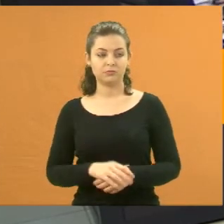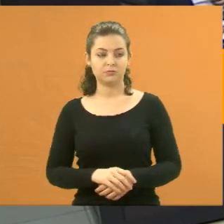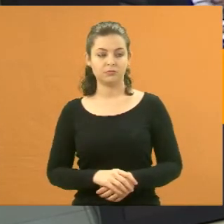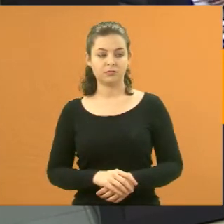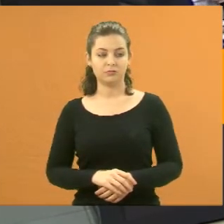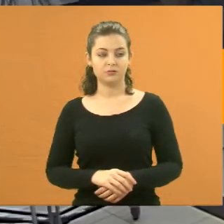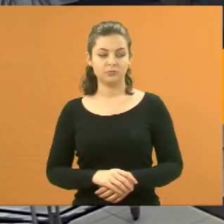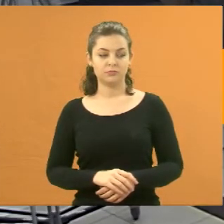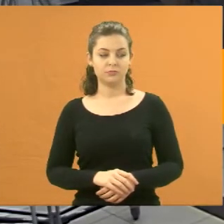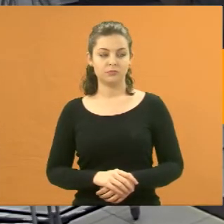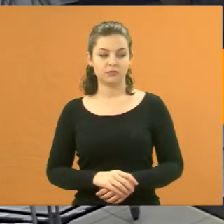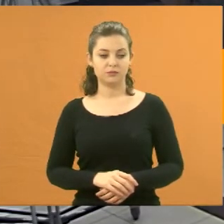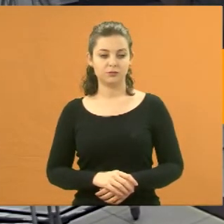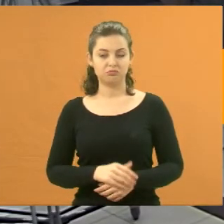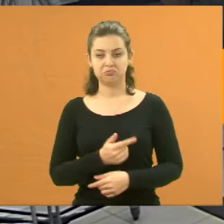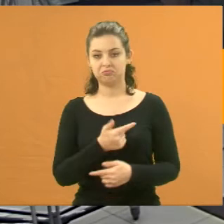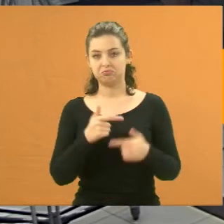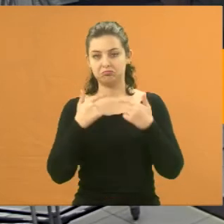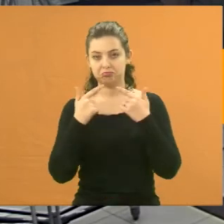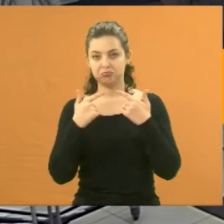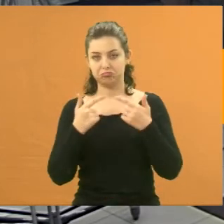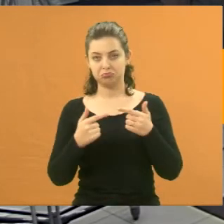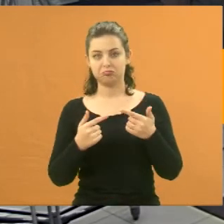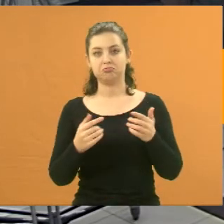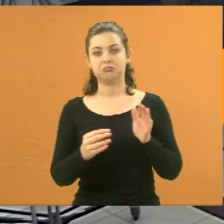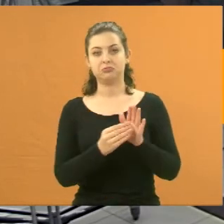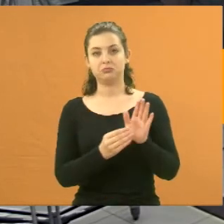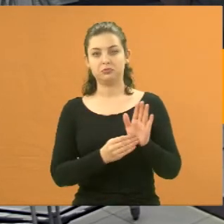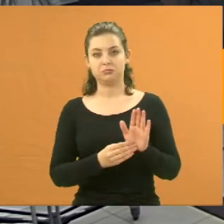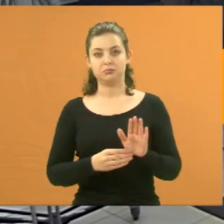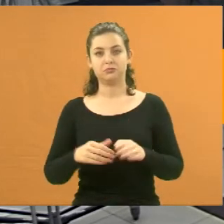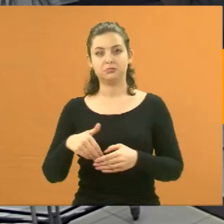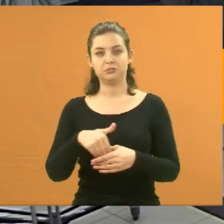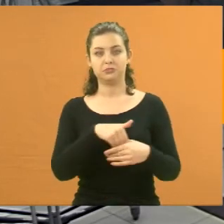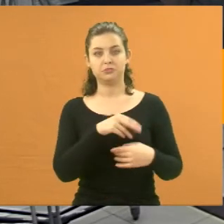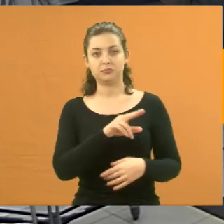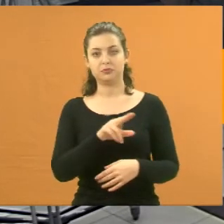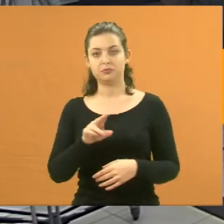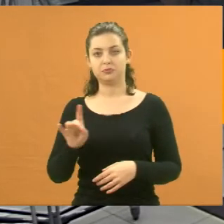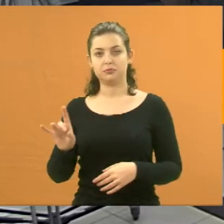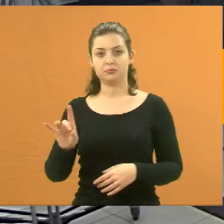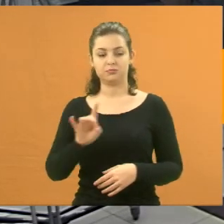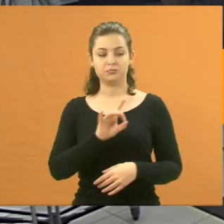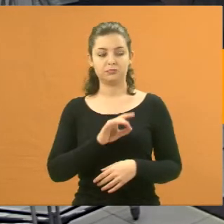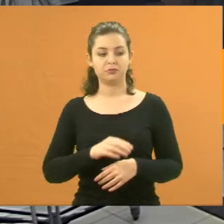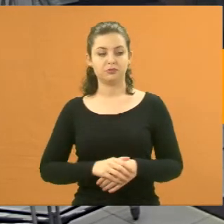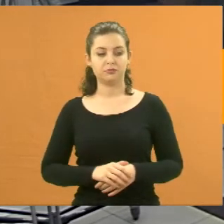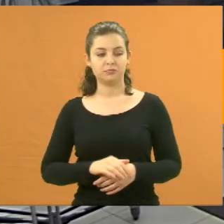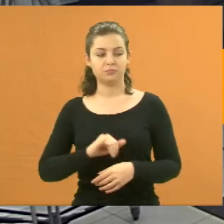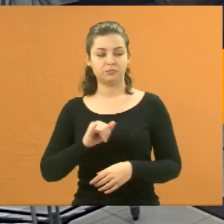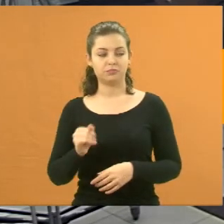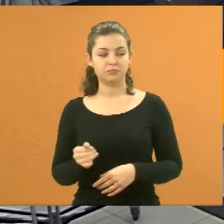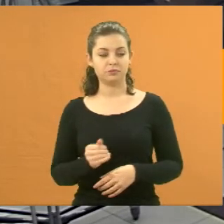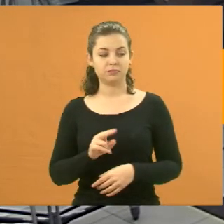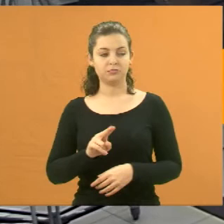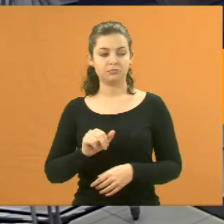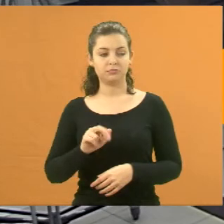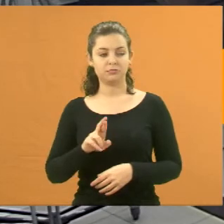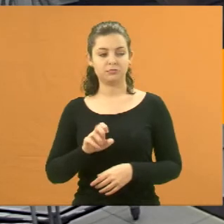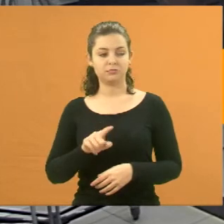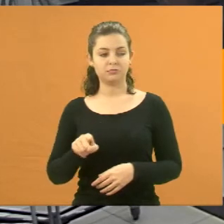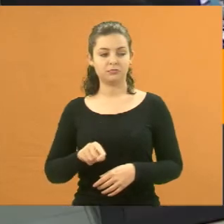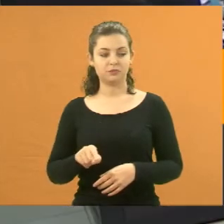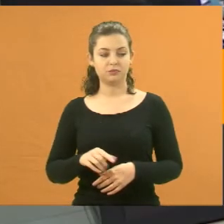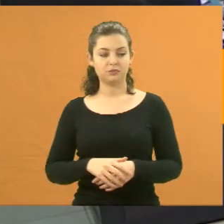Não havendo mais emenda, então vamos à votação na forma nominal. Como vota vereador Juarez Araújo?